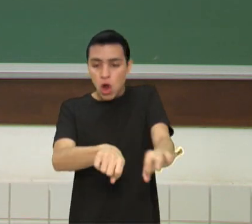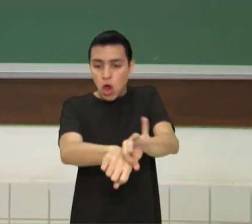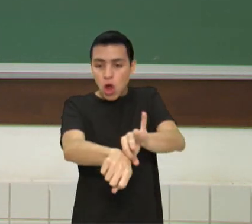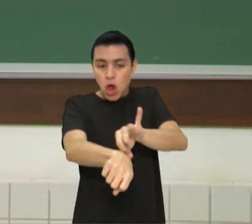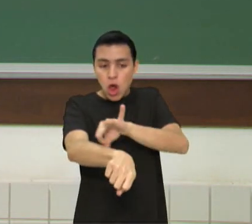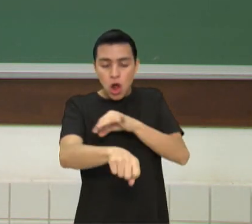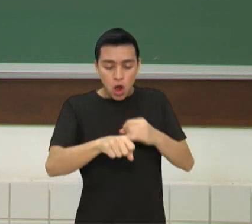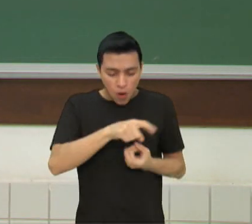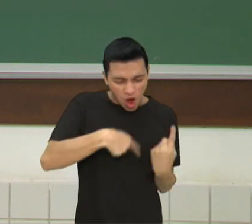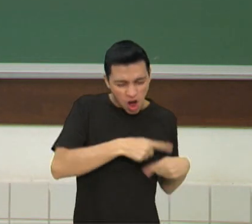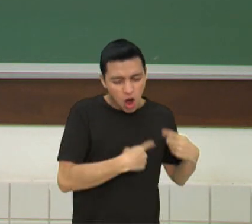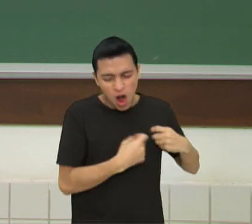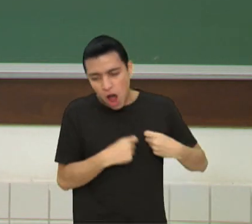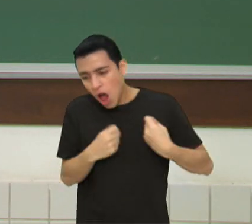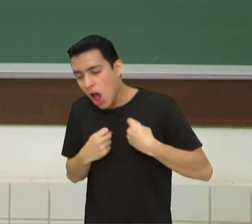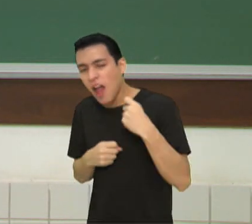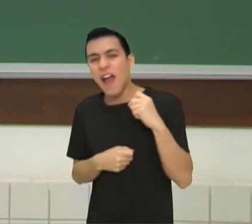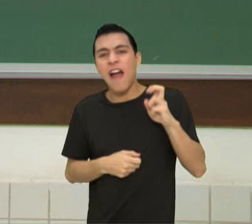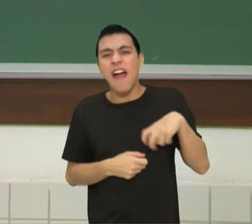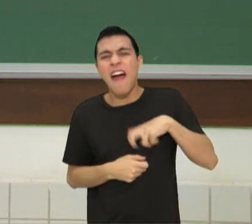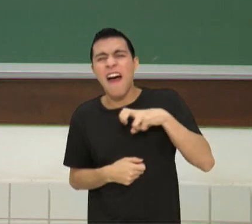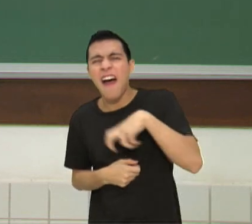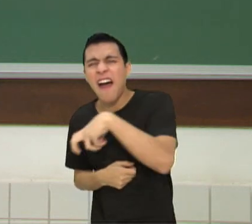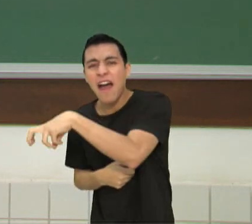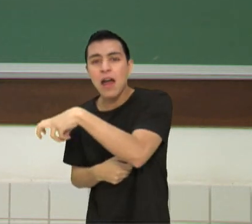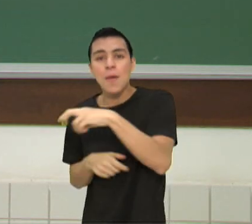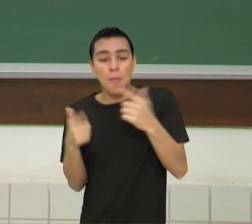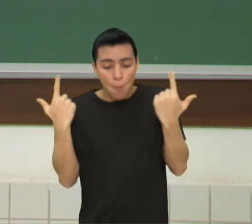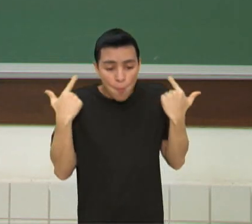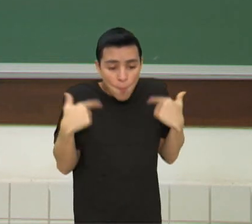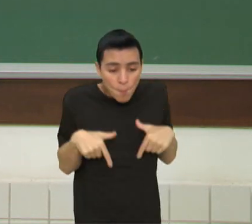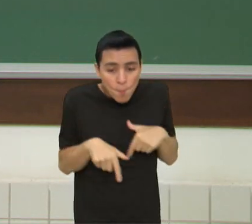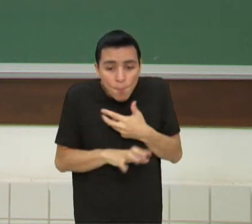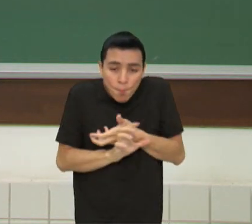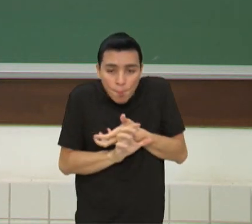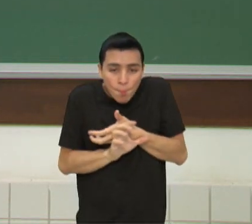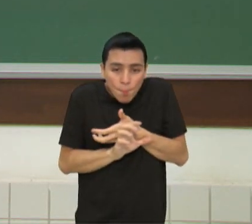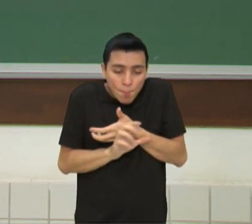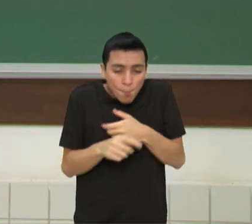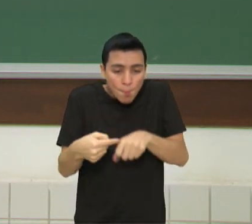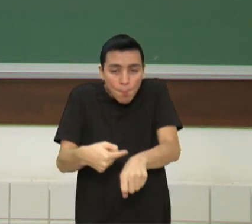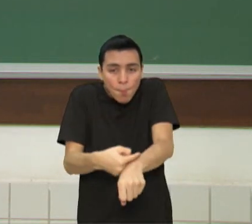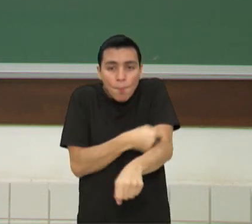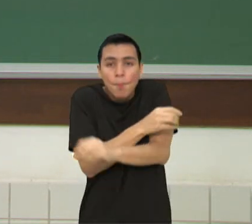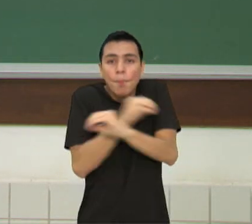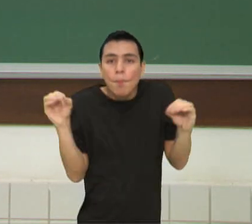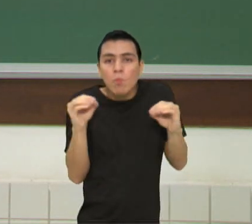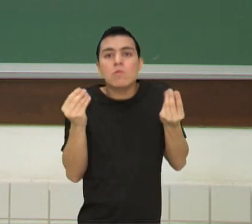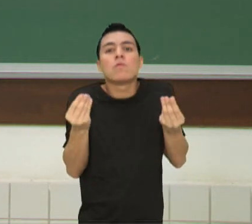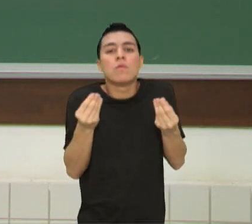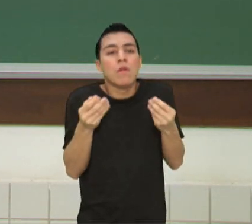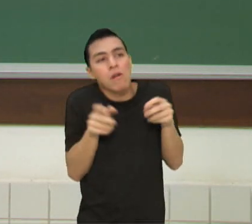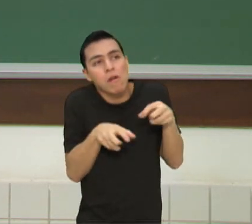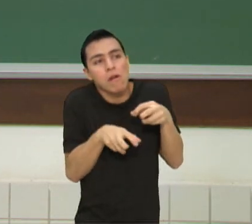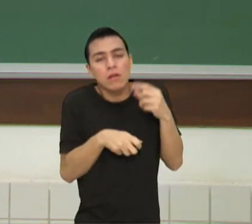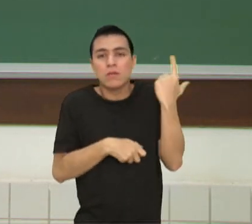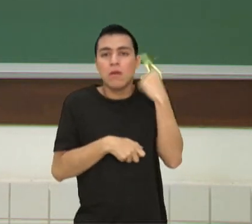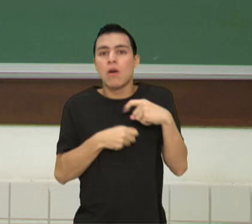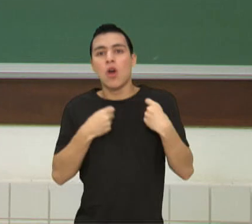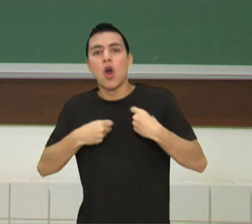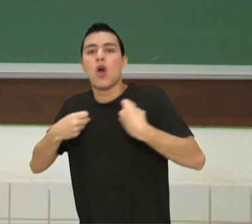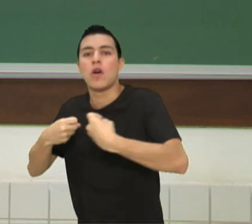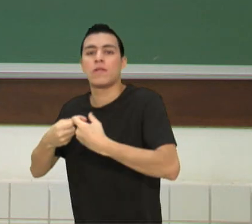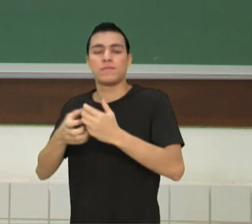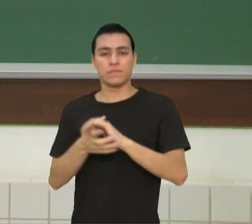para eu, me mandar aqui da sala. Se eu não tiver essa reserva na musculatura, eu não vou conseguir fazer esse processo. Por